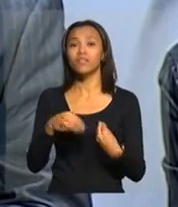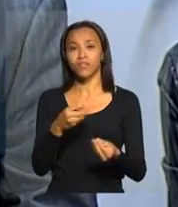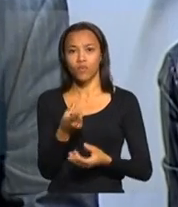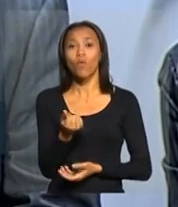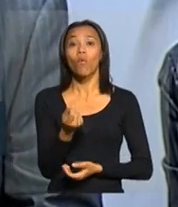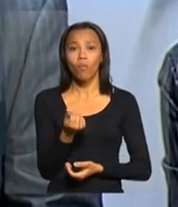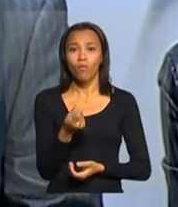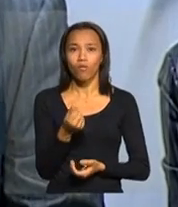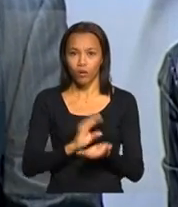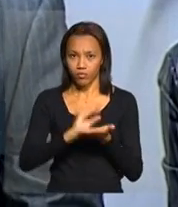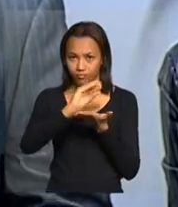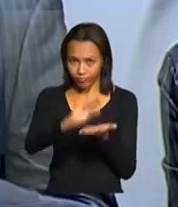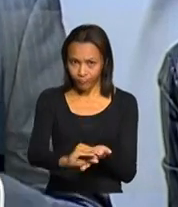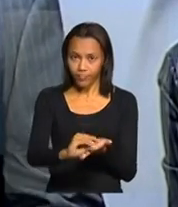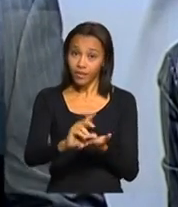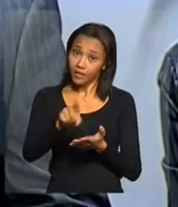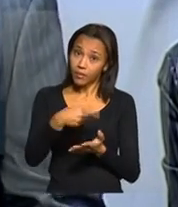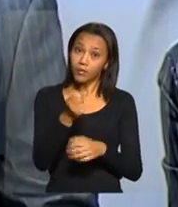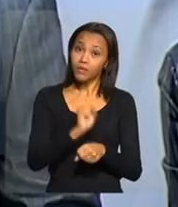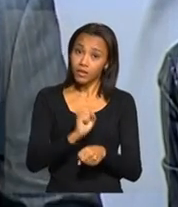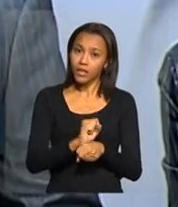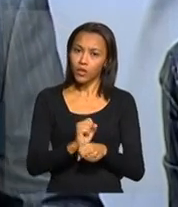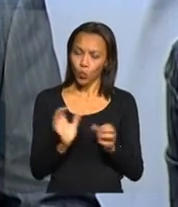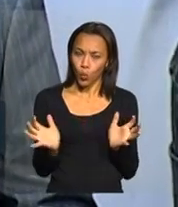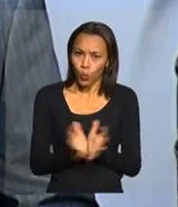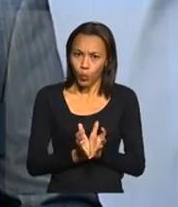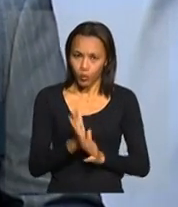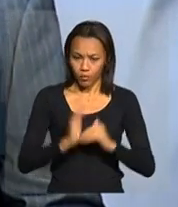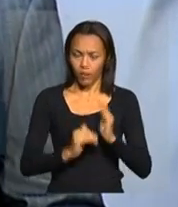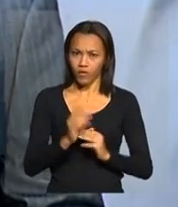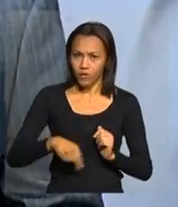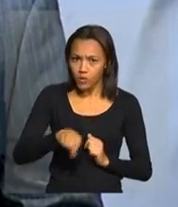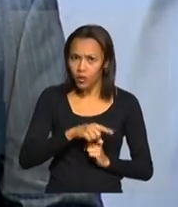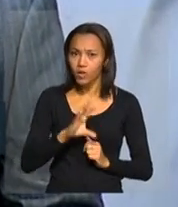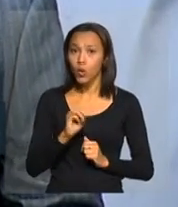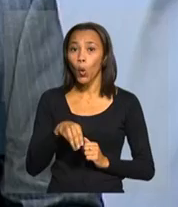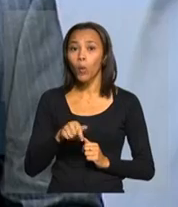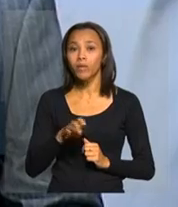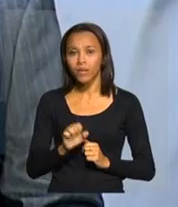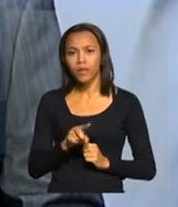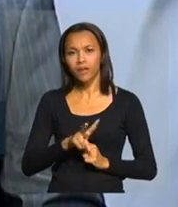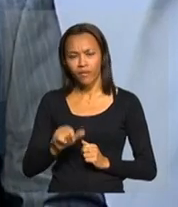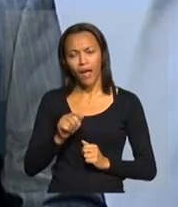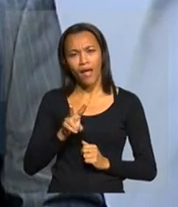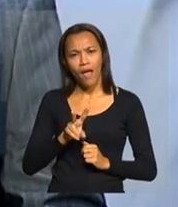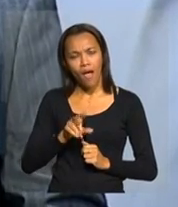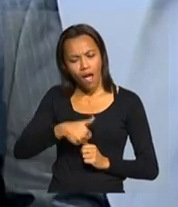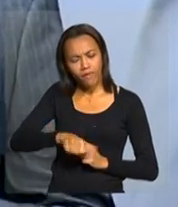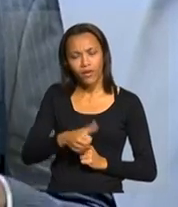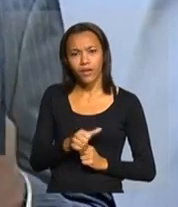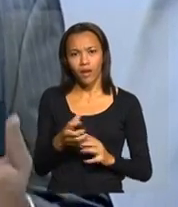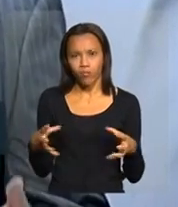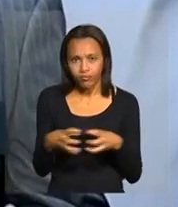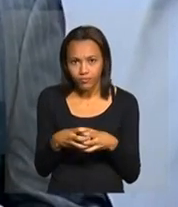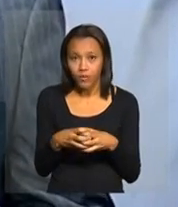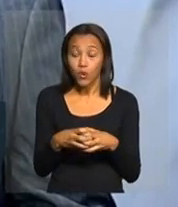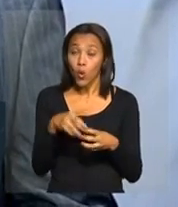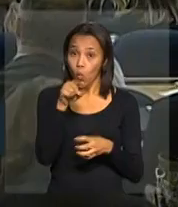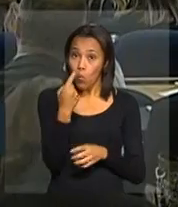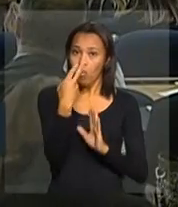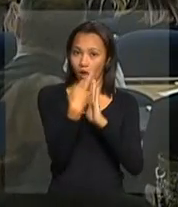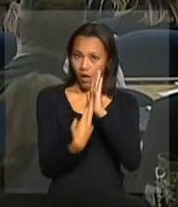então o centro de tutoria que apresenta e tem um comitê de avaliação que é do Sistema Nacional de Transplantes. Um dos